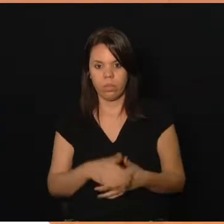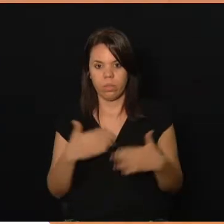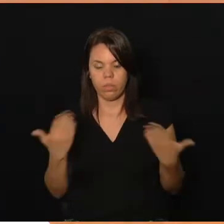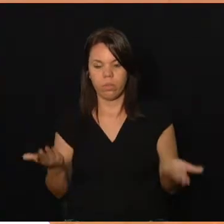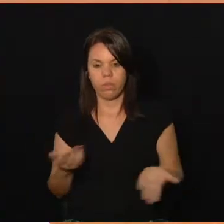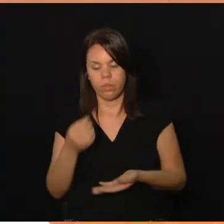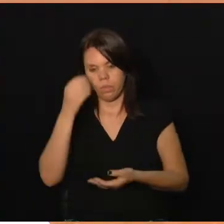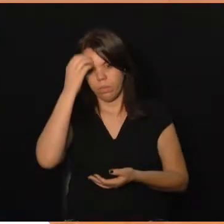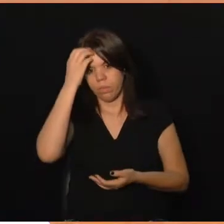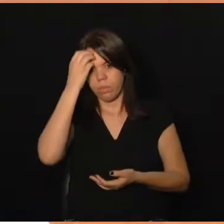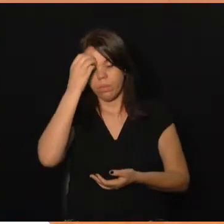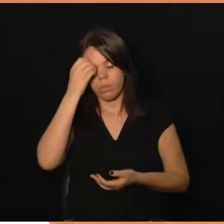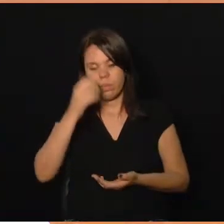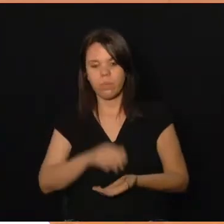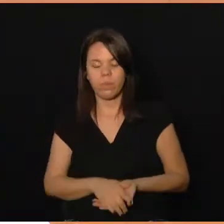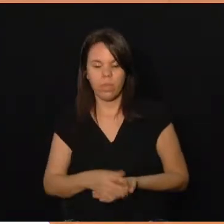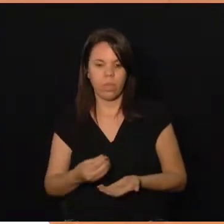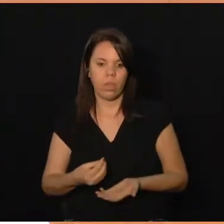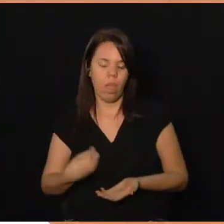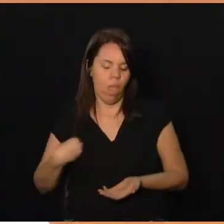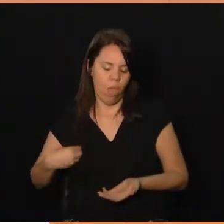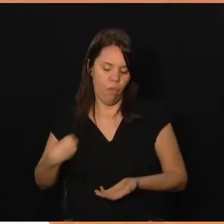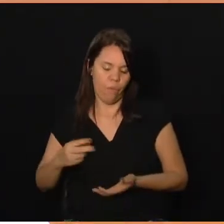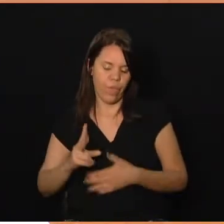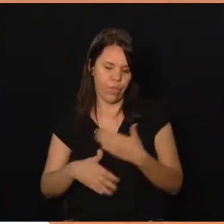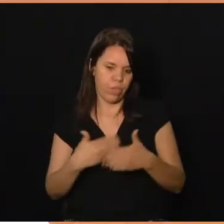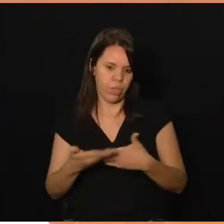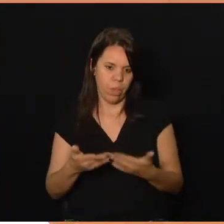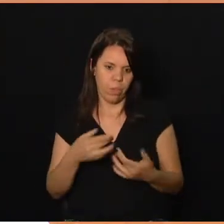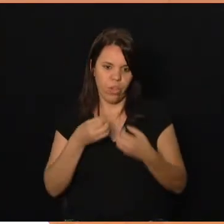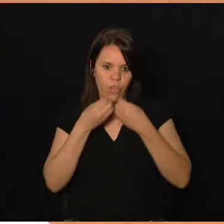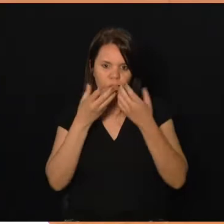assim, é o que eu vivo e é o que eu falo, né?